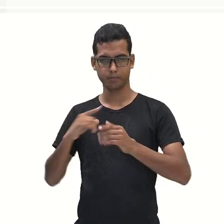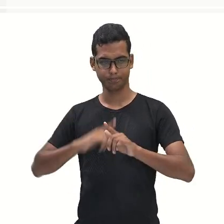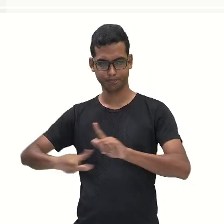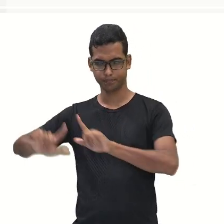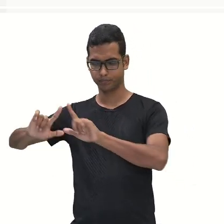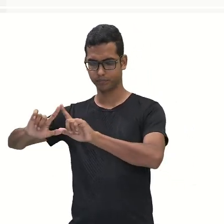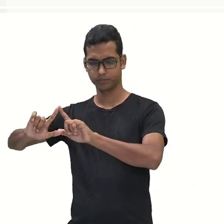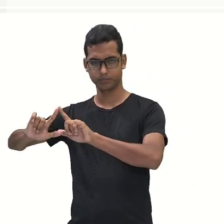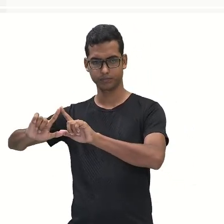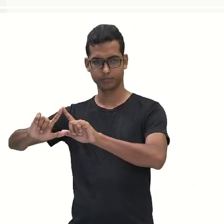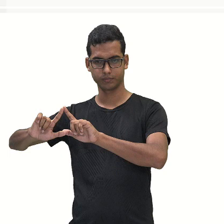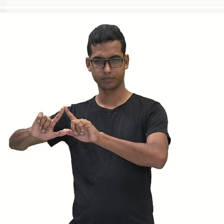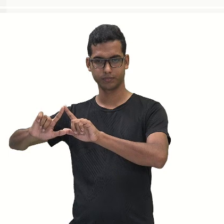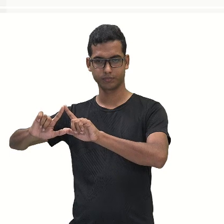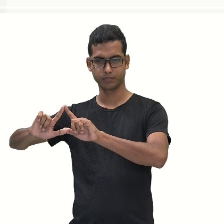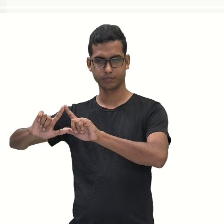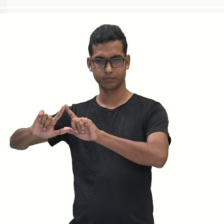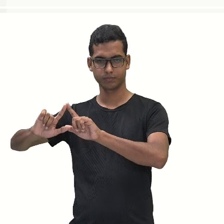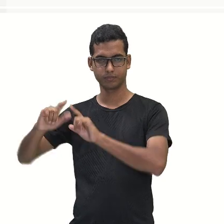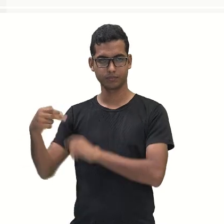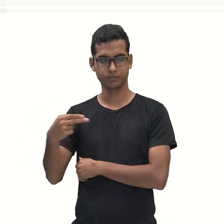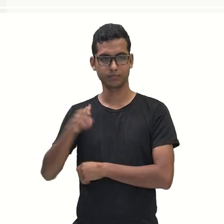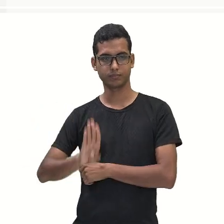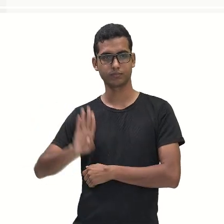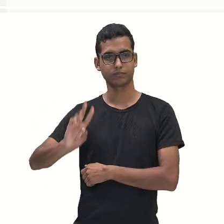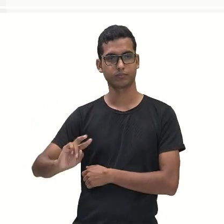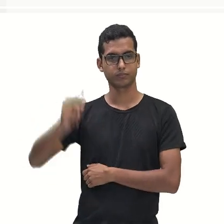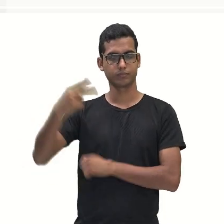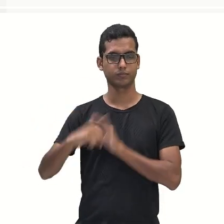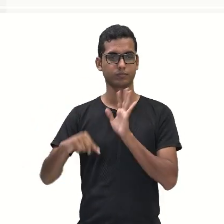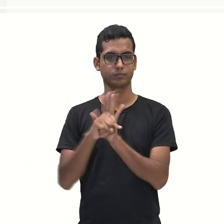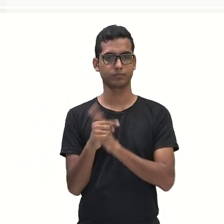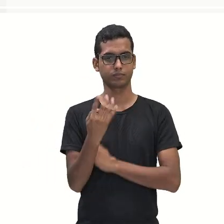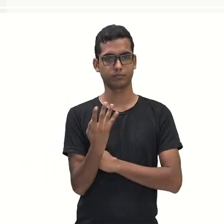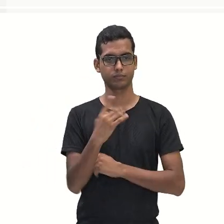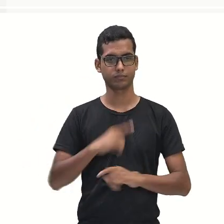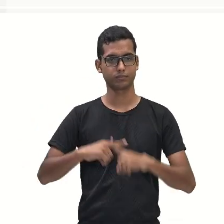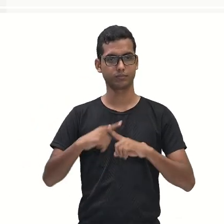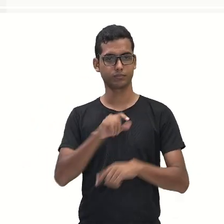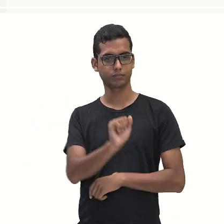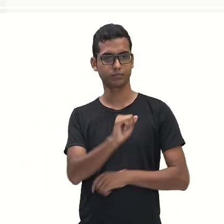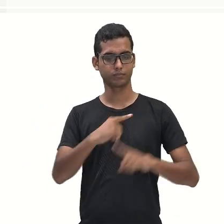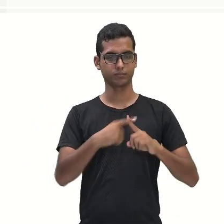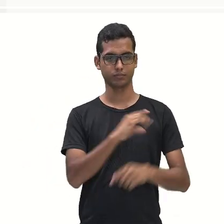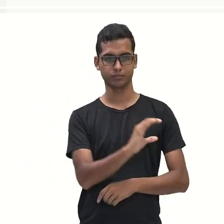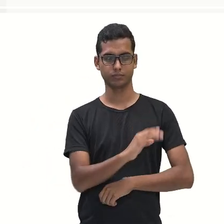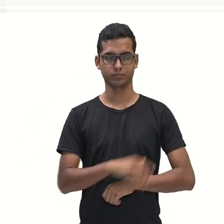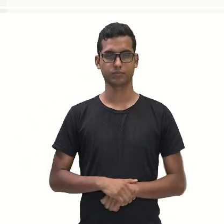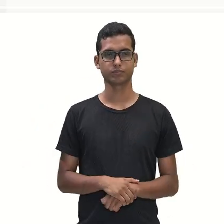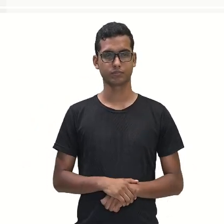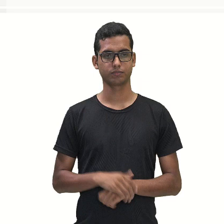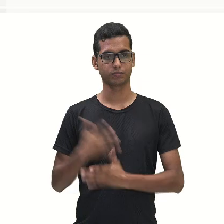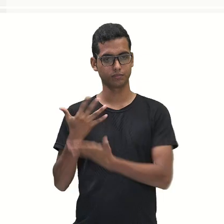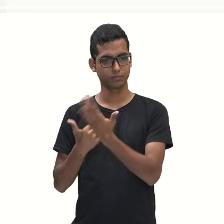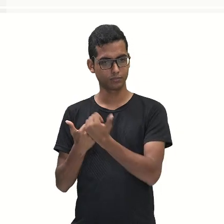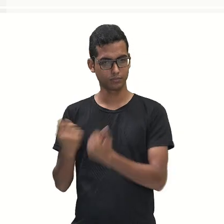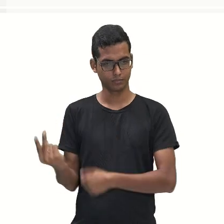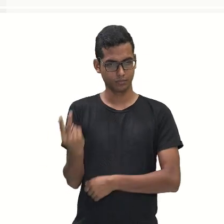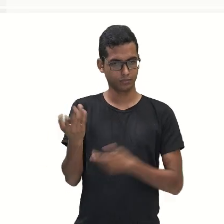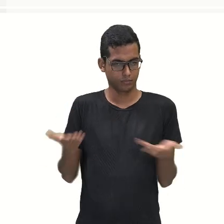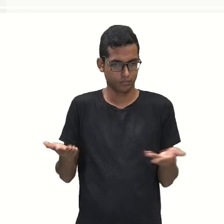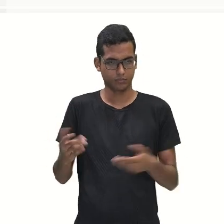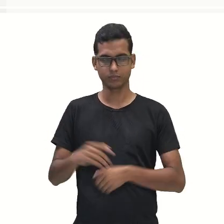ó, que é b ao quadrado menos 4 vezes a vezes c, olha o que vai acontecer com o